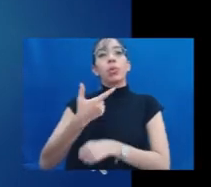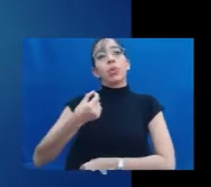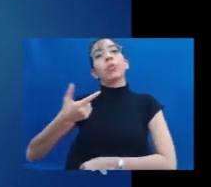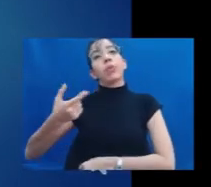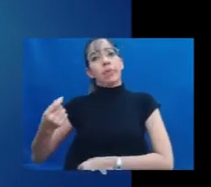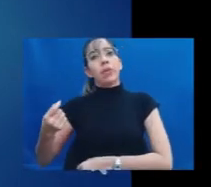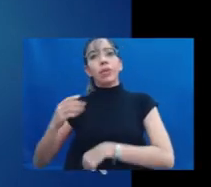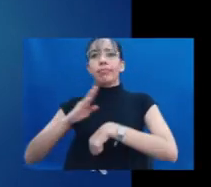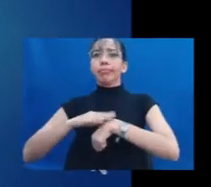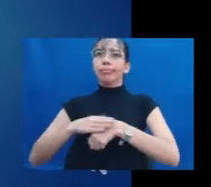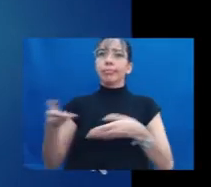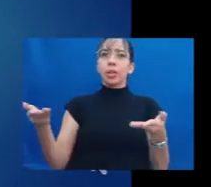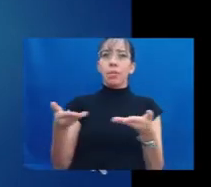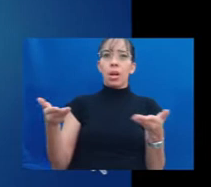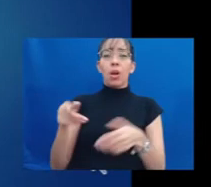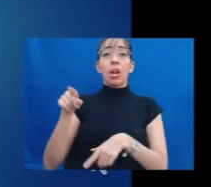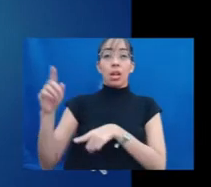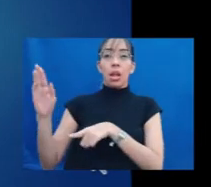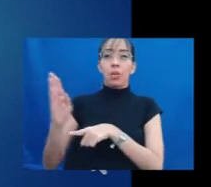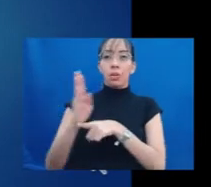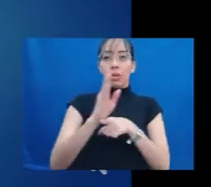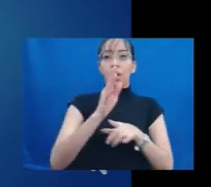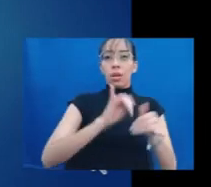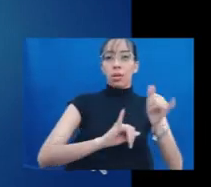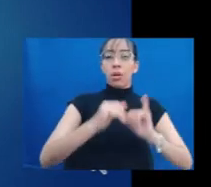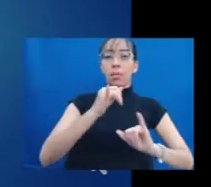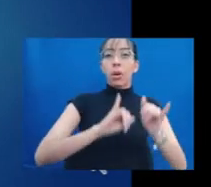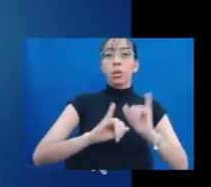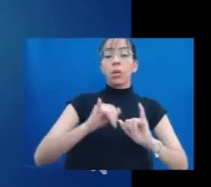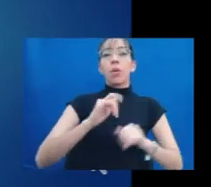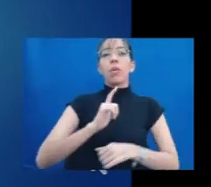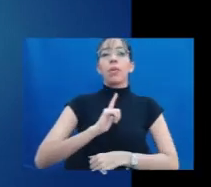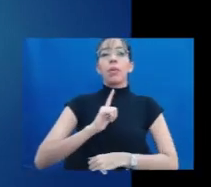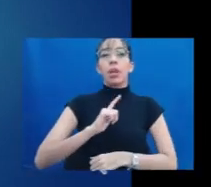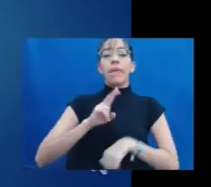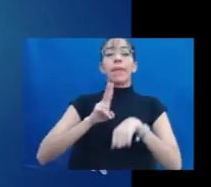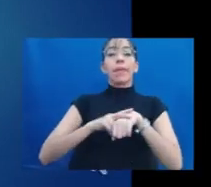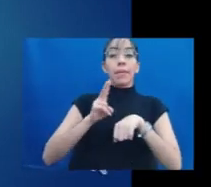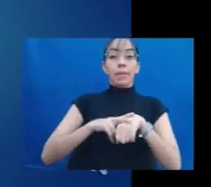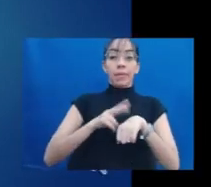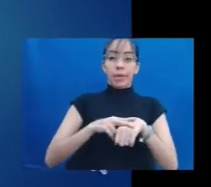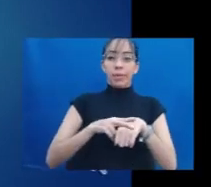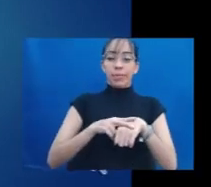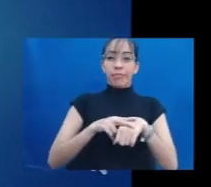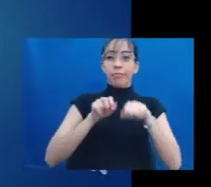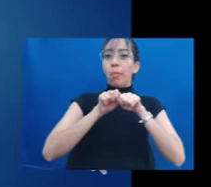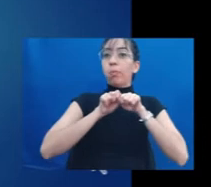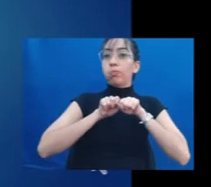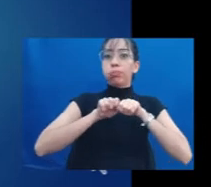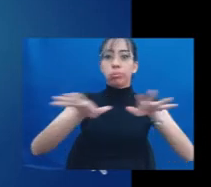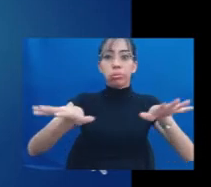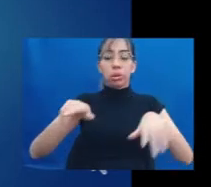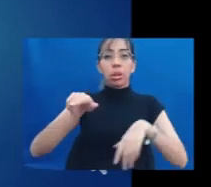recente, e essa auxiliar de laboratório, que é a Cristina Silveira, ela foi atingida aí por ácidos estilhaços devido a uma explosão que ocorreu